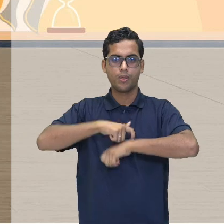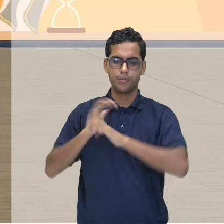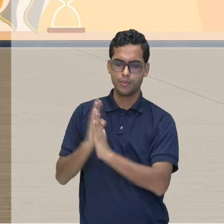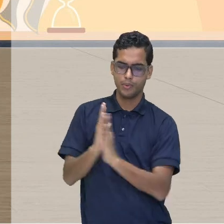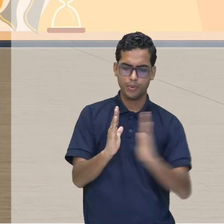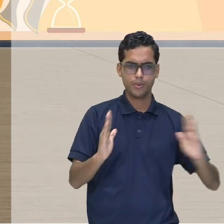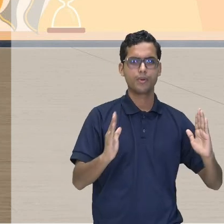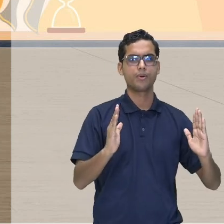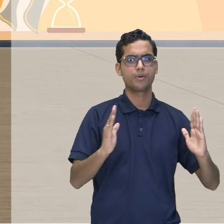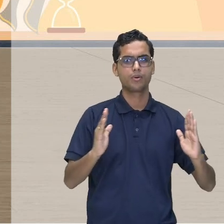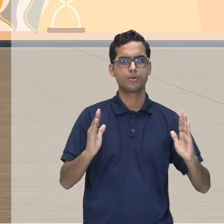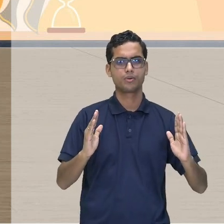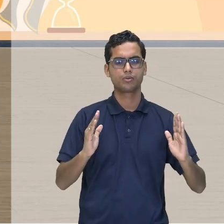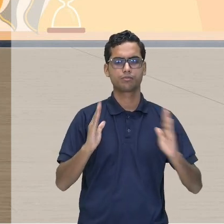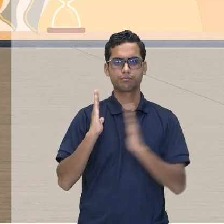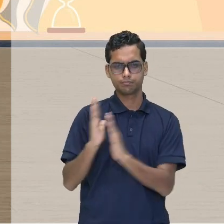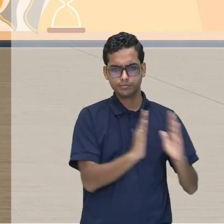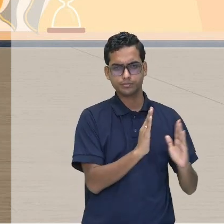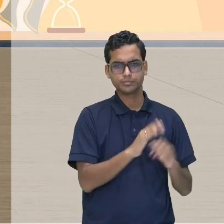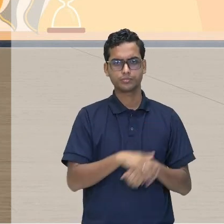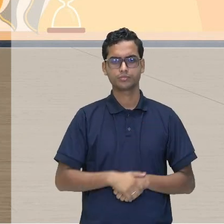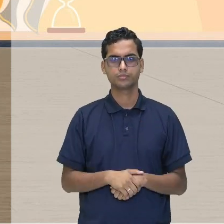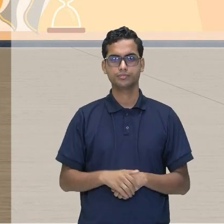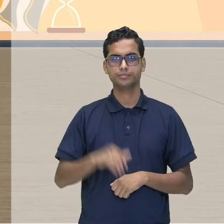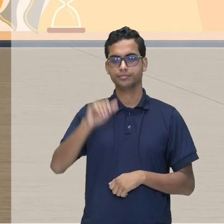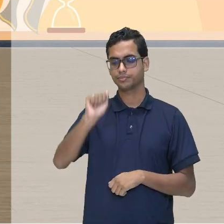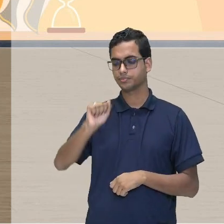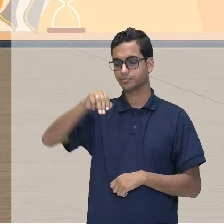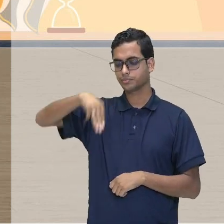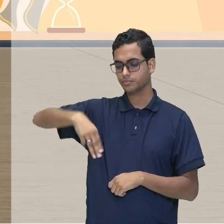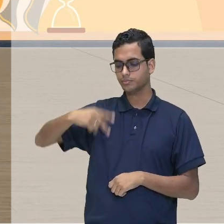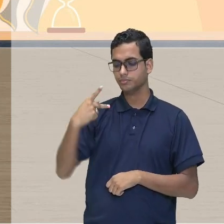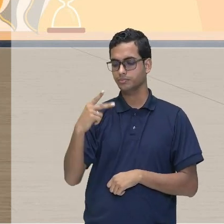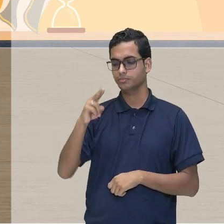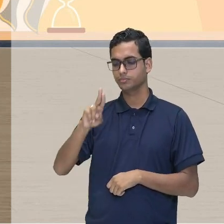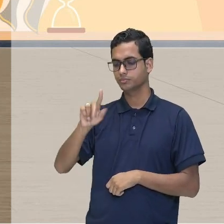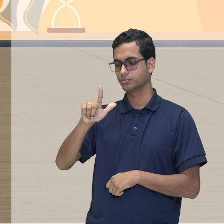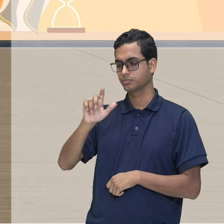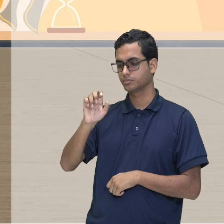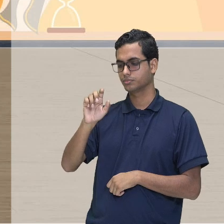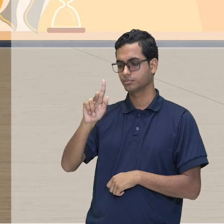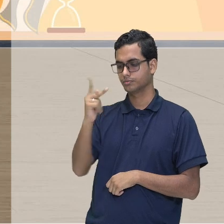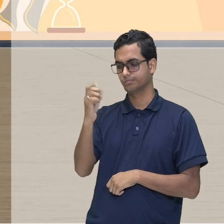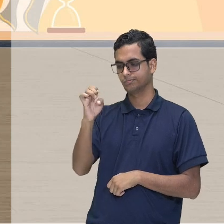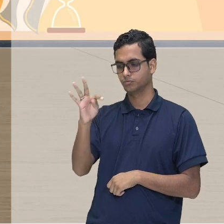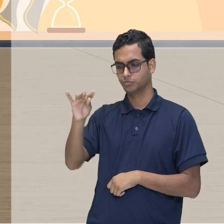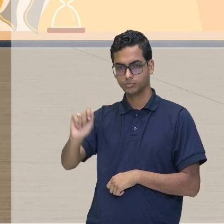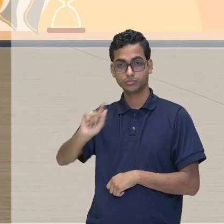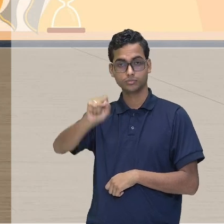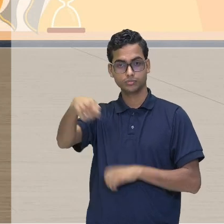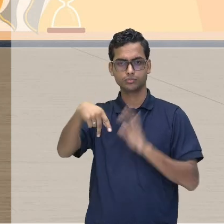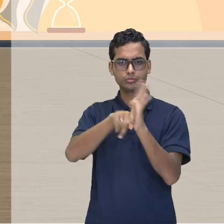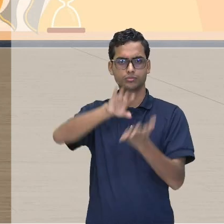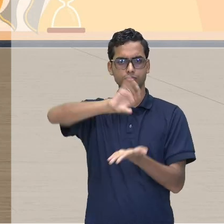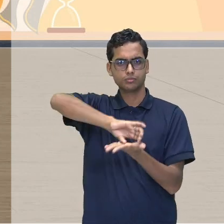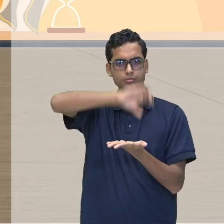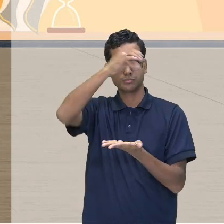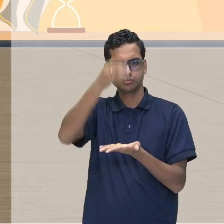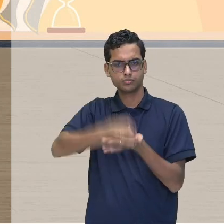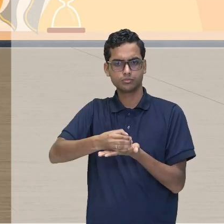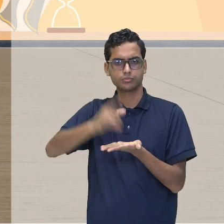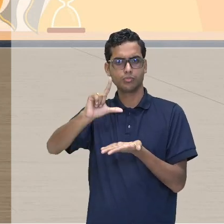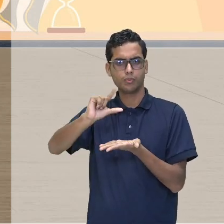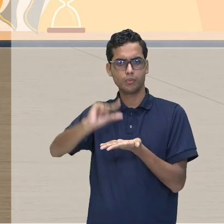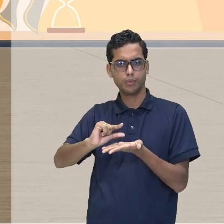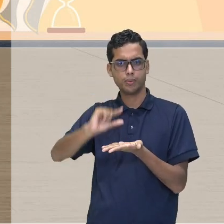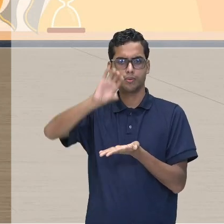forma cronológica, que é a ampulheta. Tá? Essa aqui é uma ampulheta, que é um objeto que era utilizado e